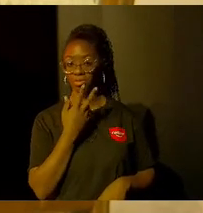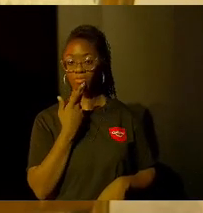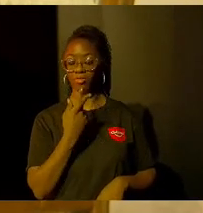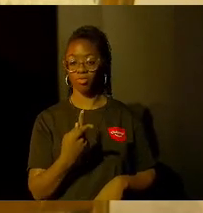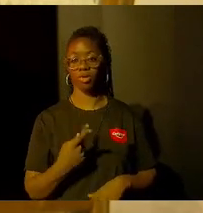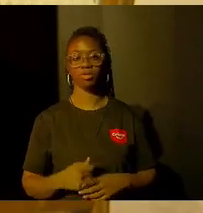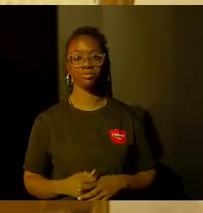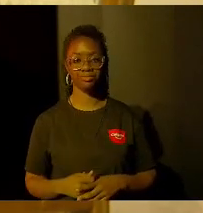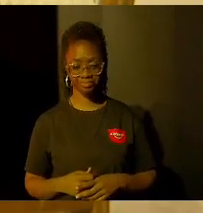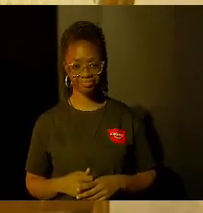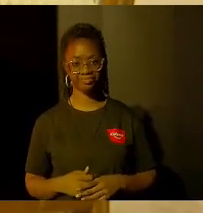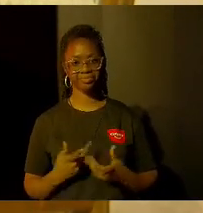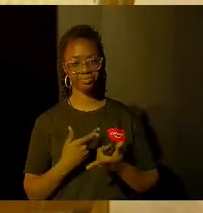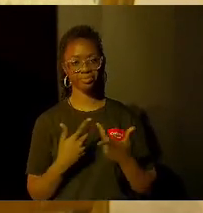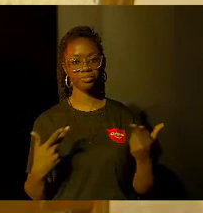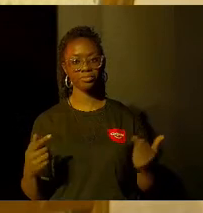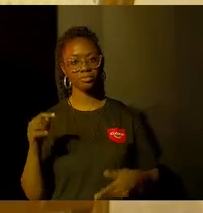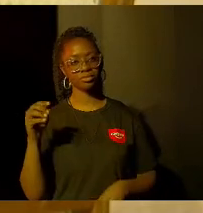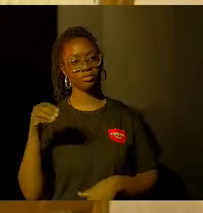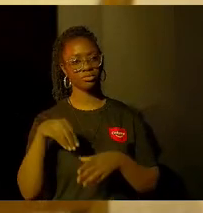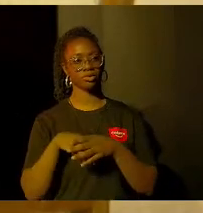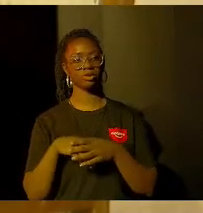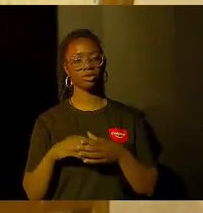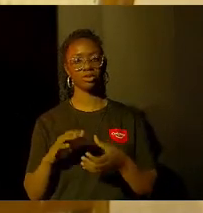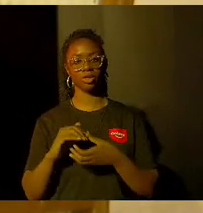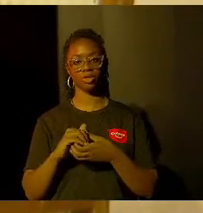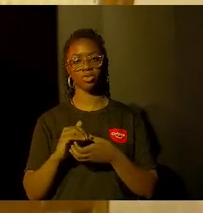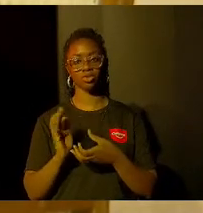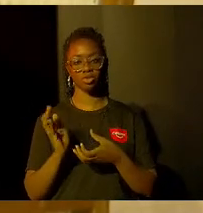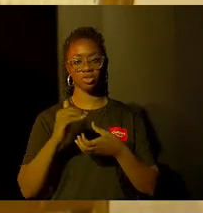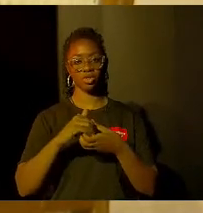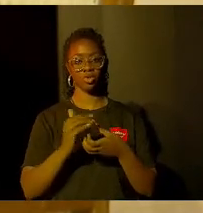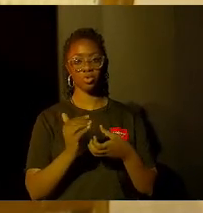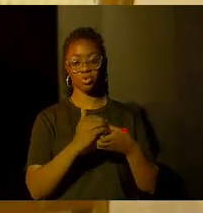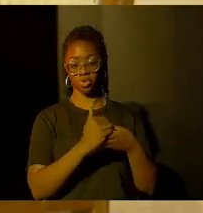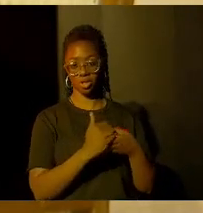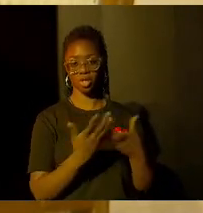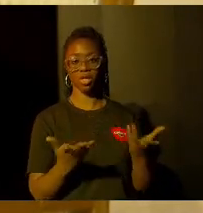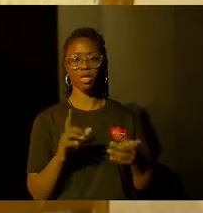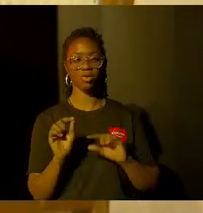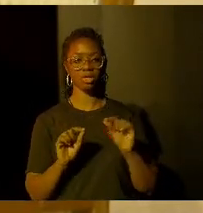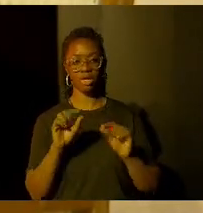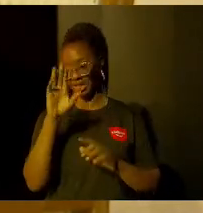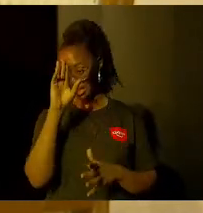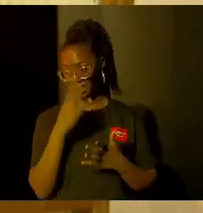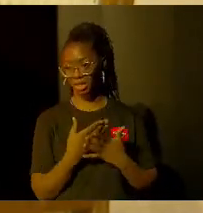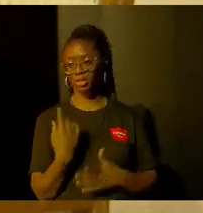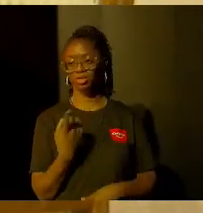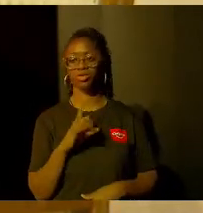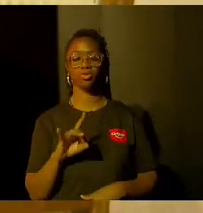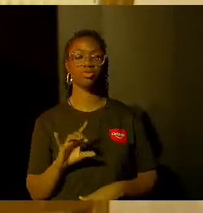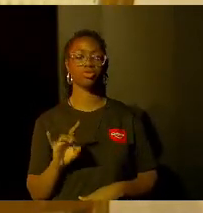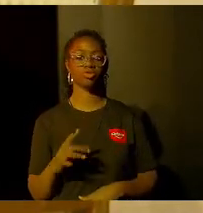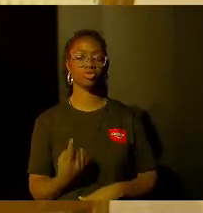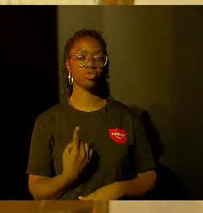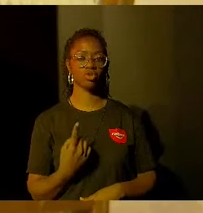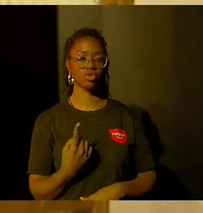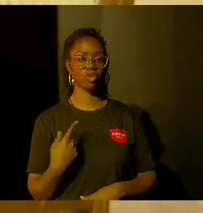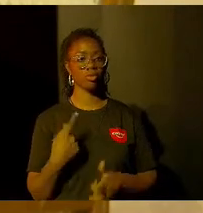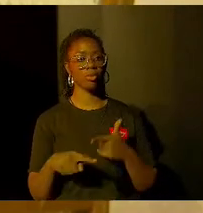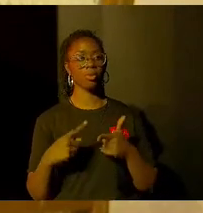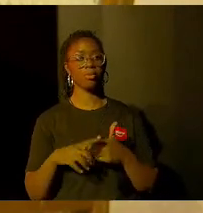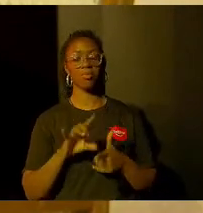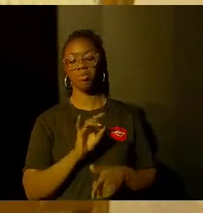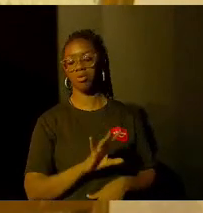das maiores questões da colonialidade é que ela quer fazer a gente acreditar que a gente está sozinho que o nosso problema é